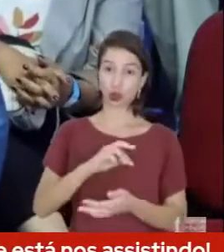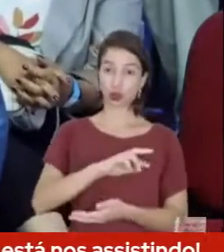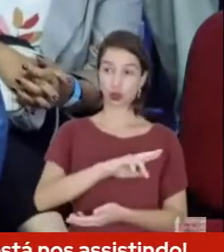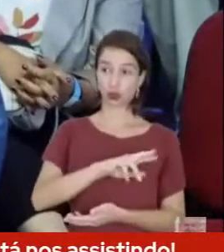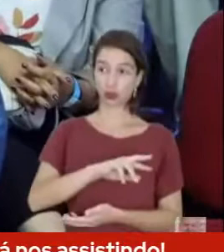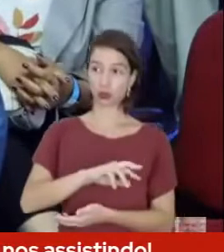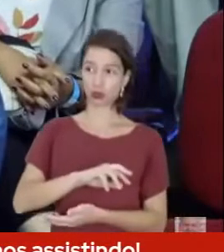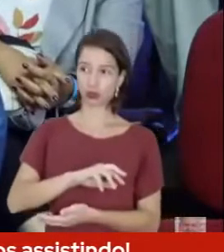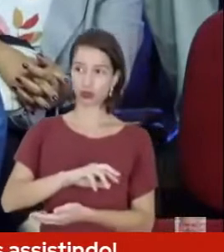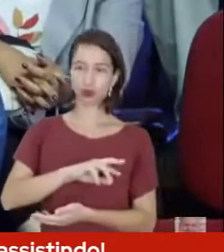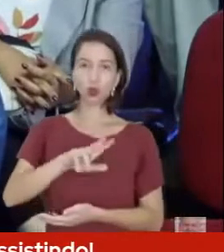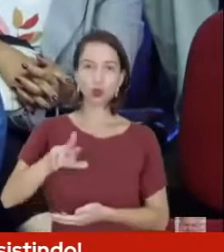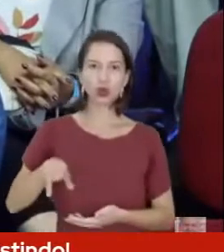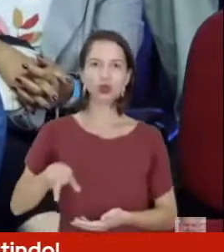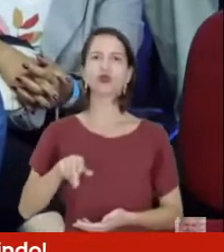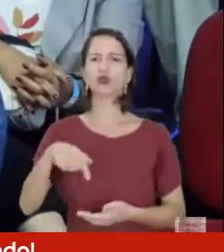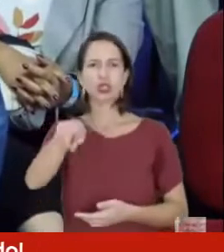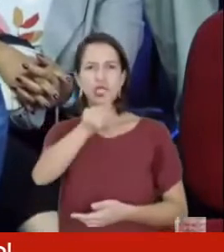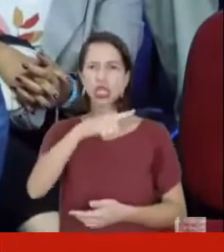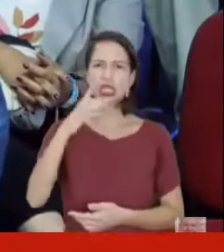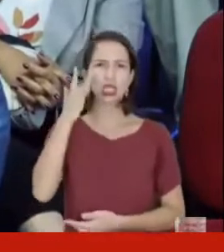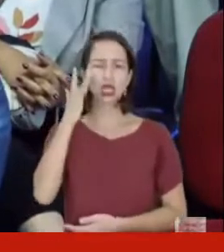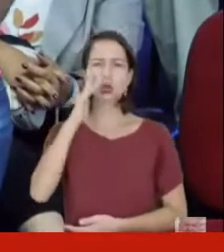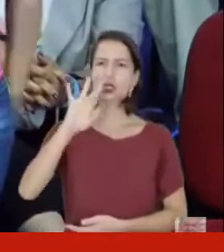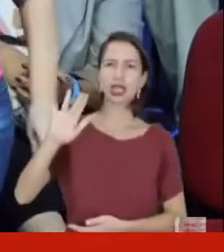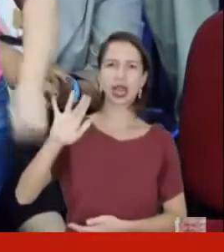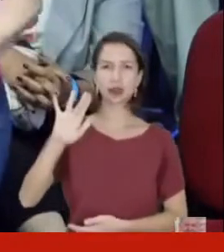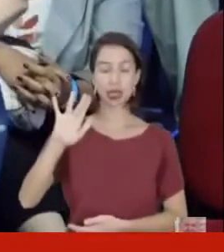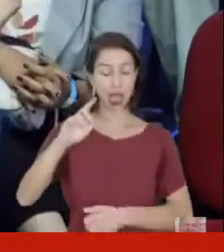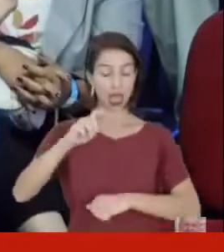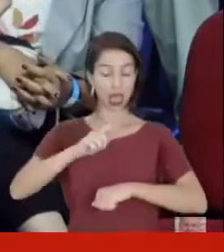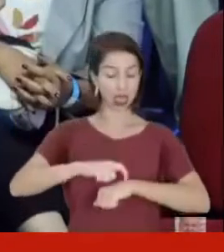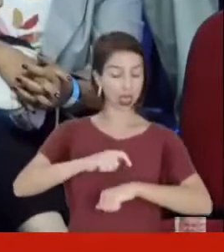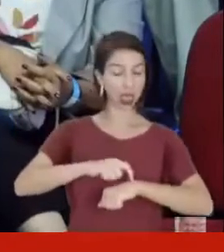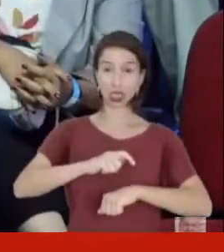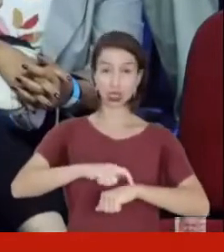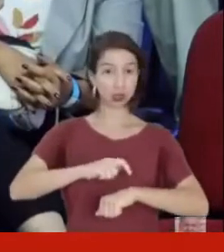navio brasileiro fazendo esse transporte.